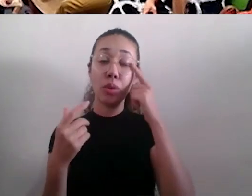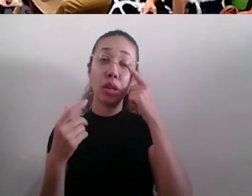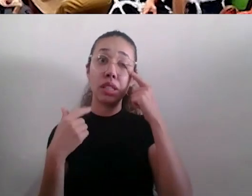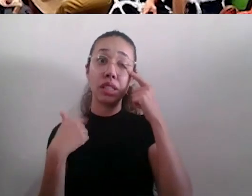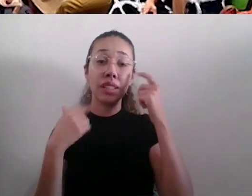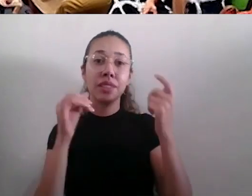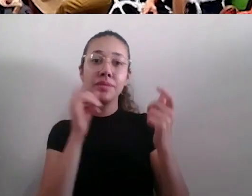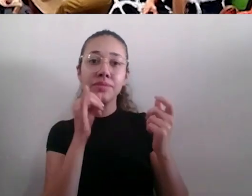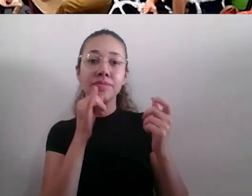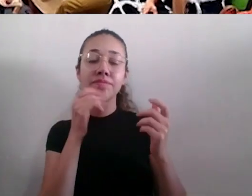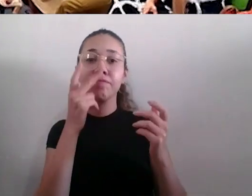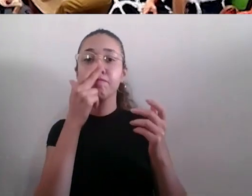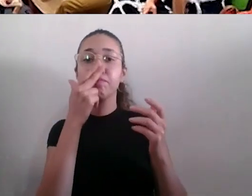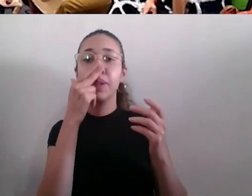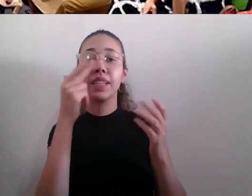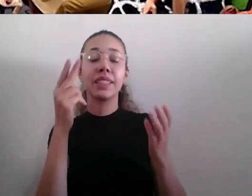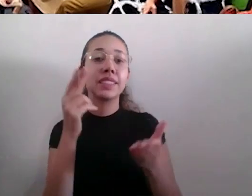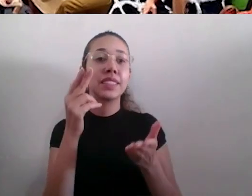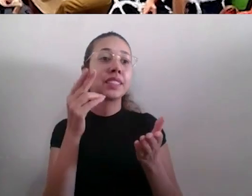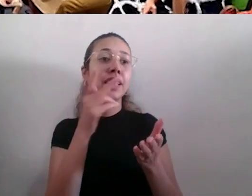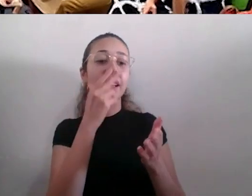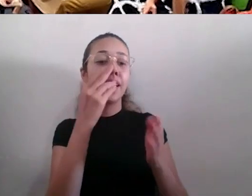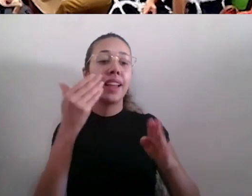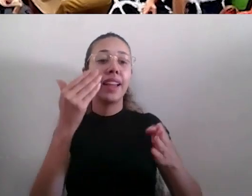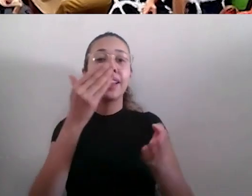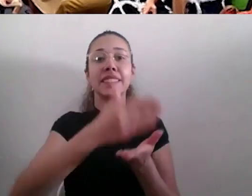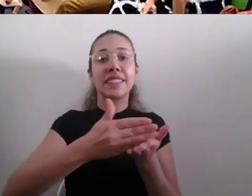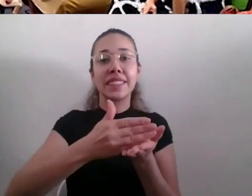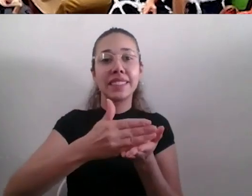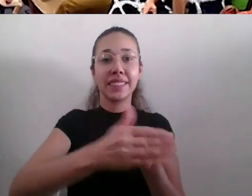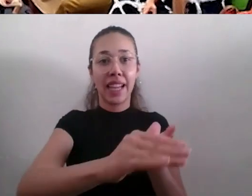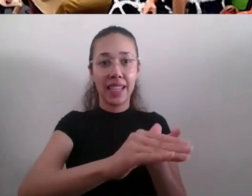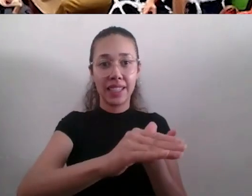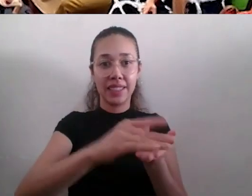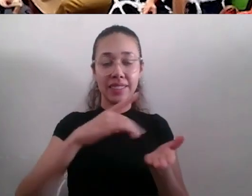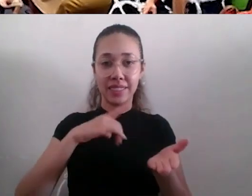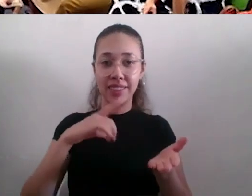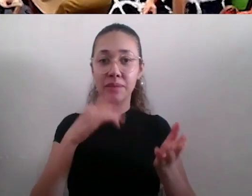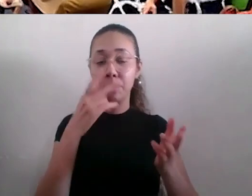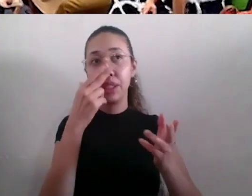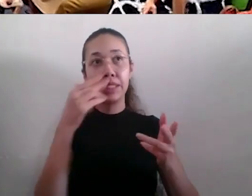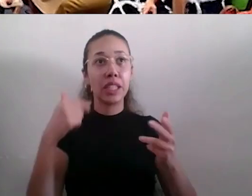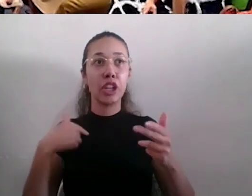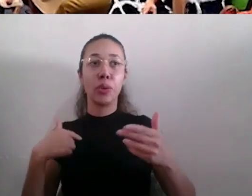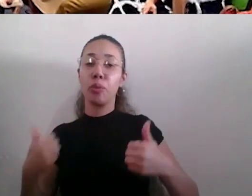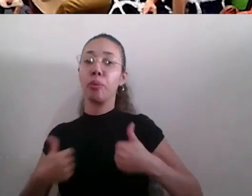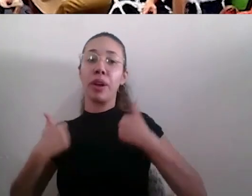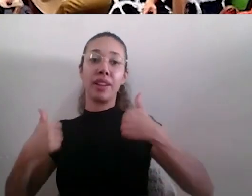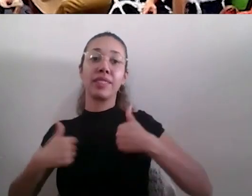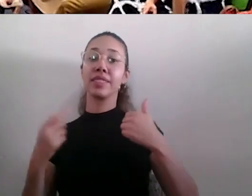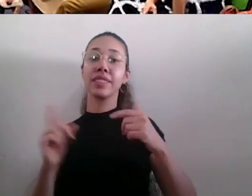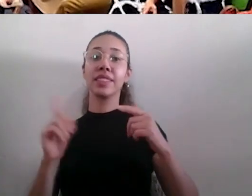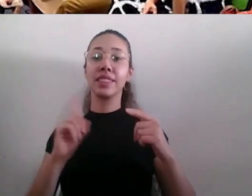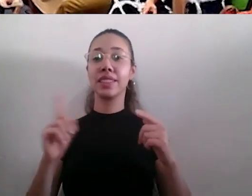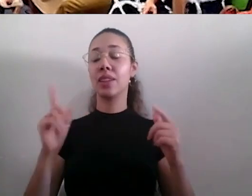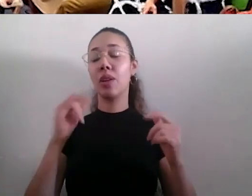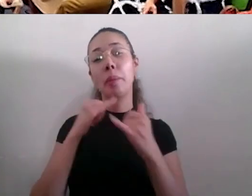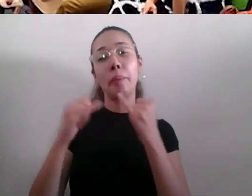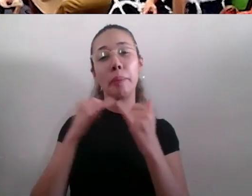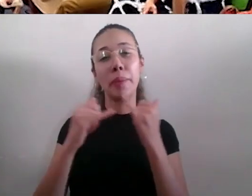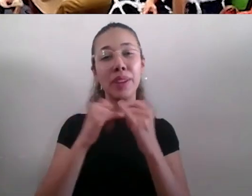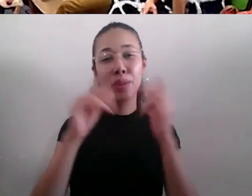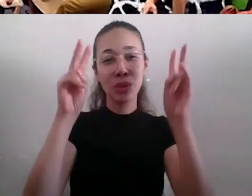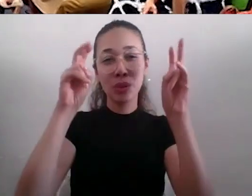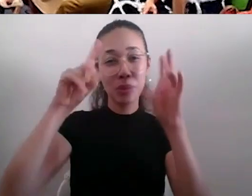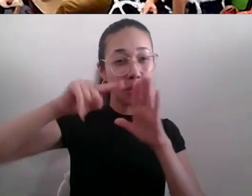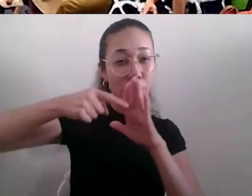elitista no sentido de alcance, não no sentido de ego, de vaidade, mas é porque são assuntos tão complexos.